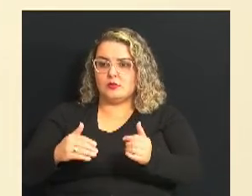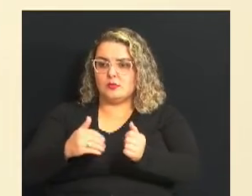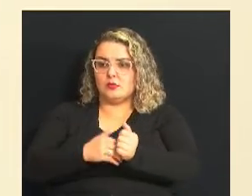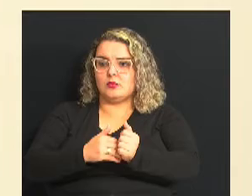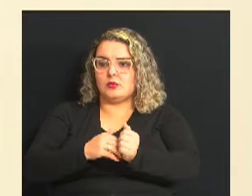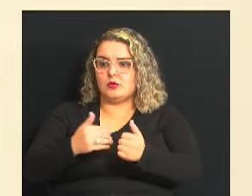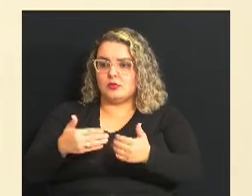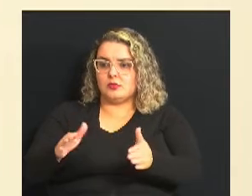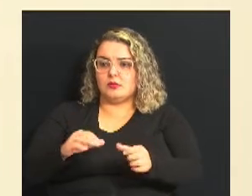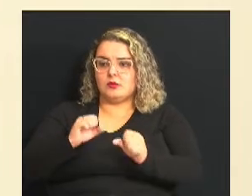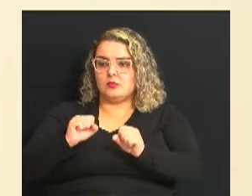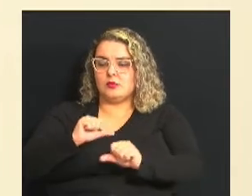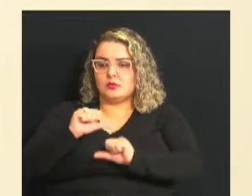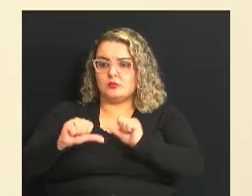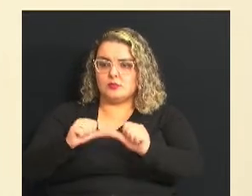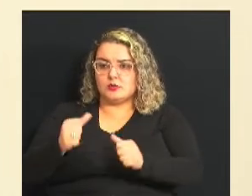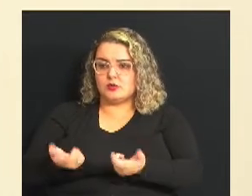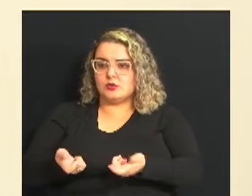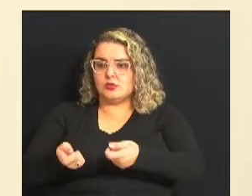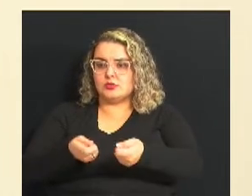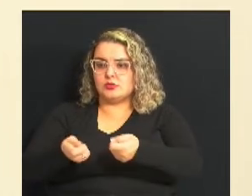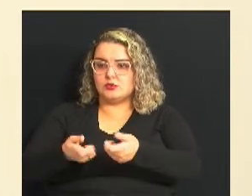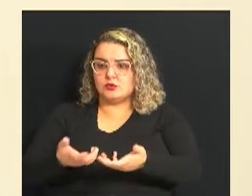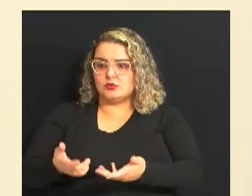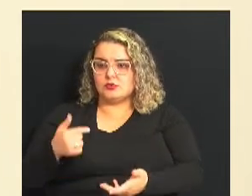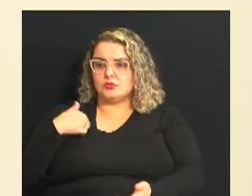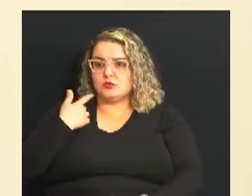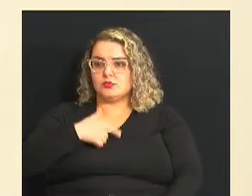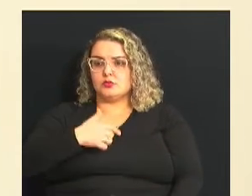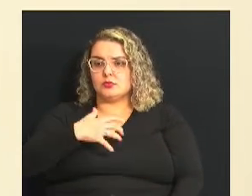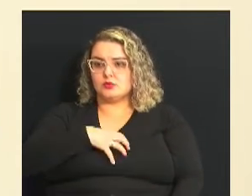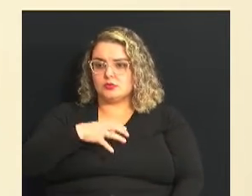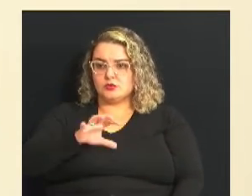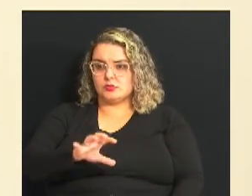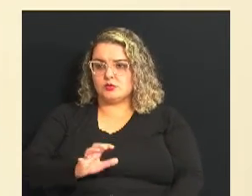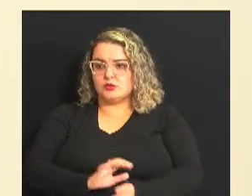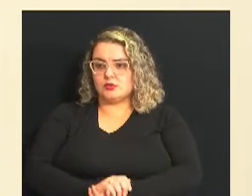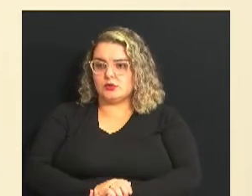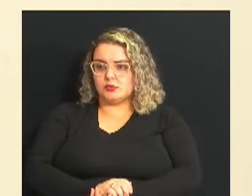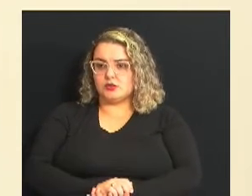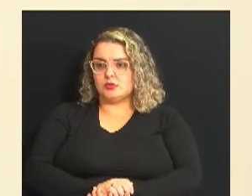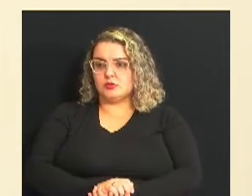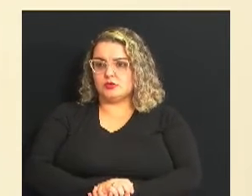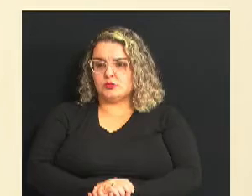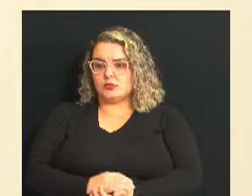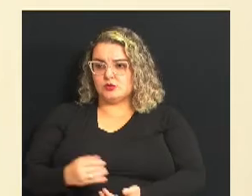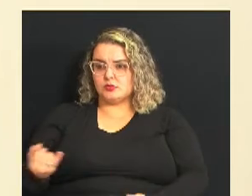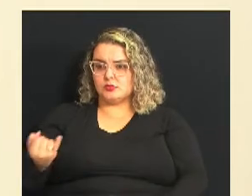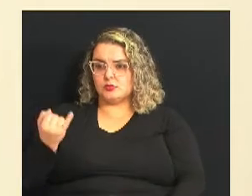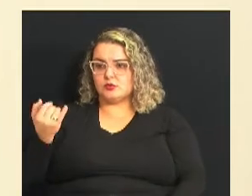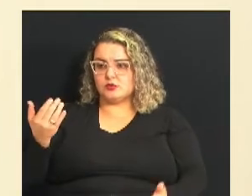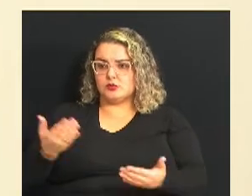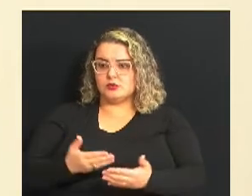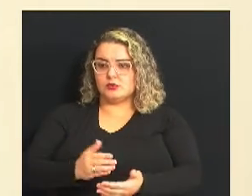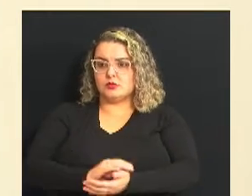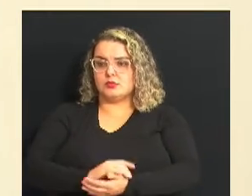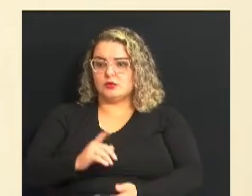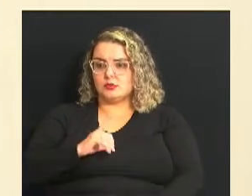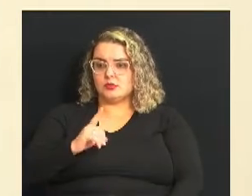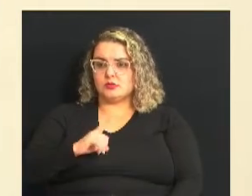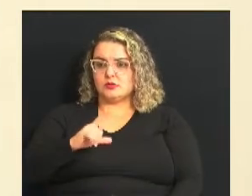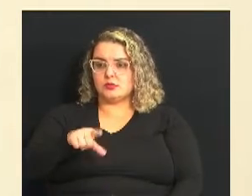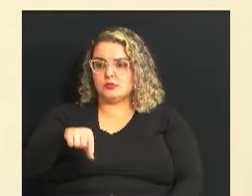modificar e customizar a nossa maneira. Então, o importante é que a gente tem essa